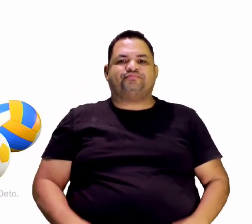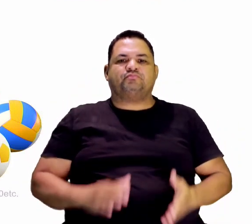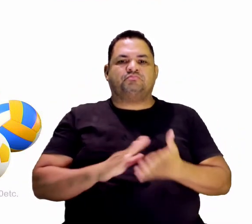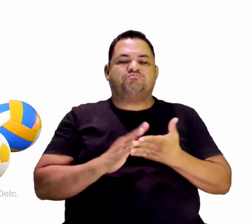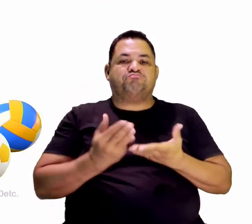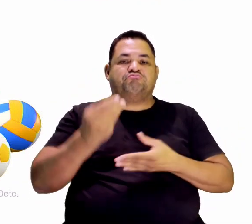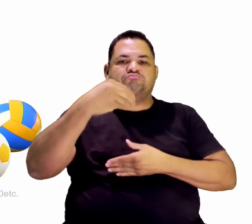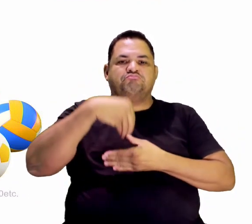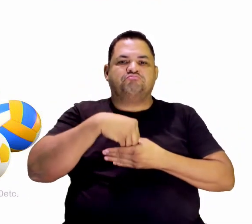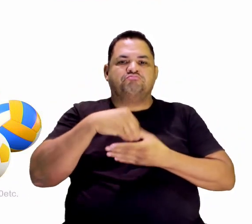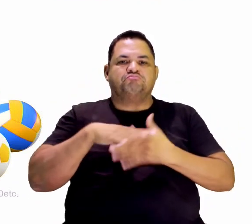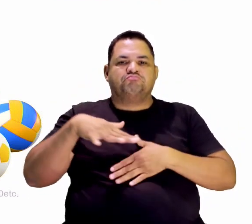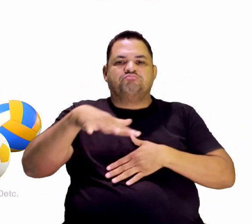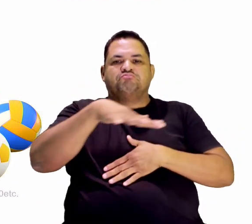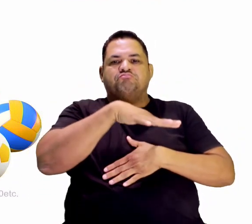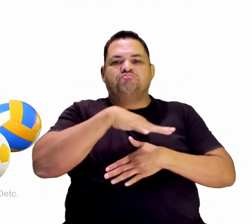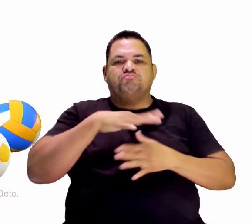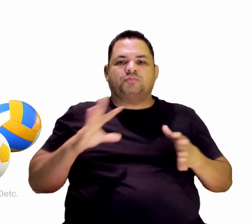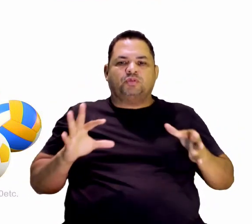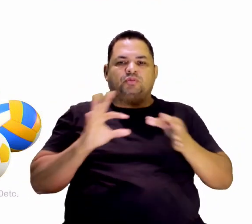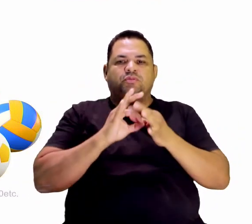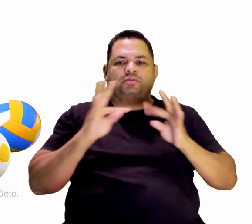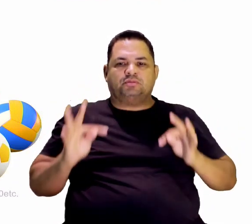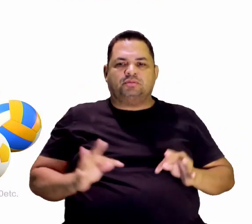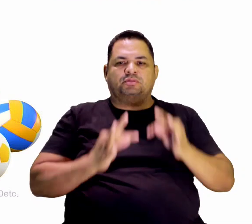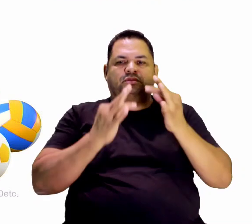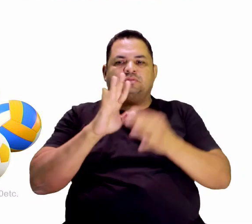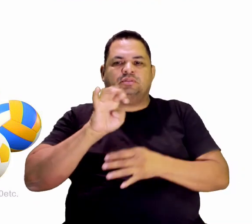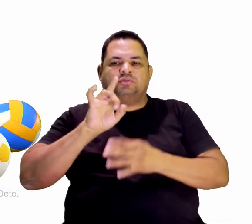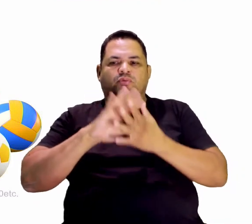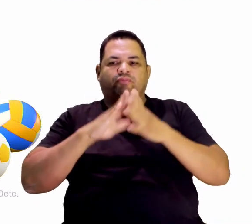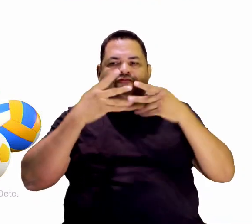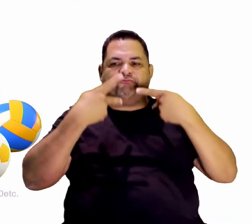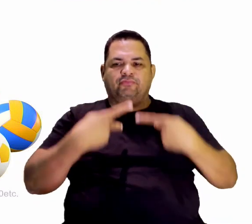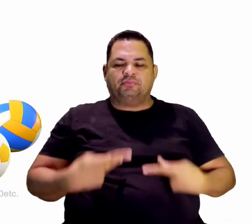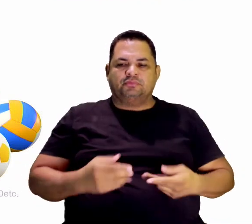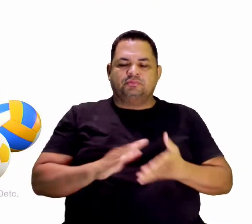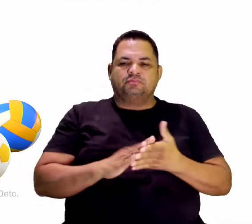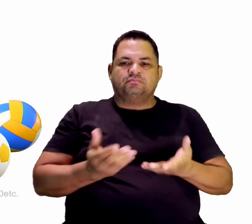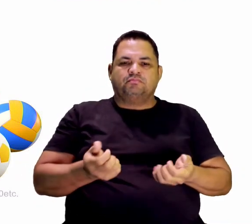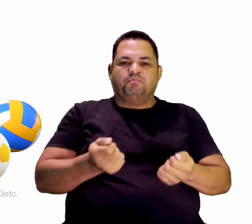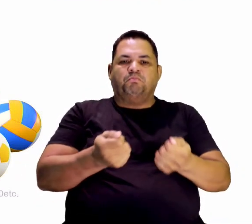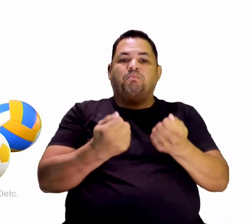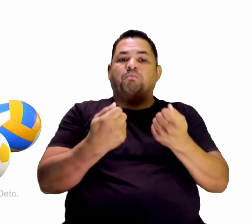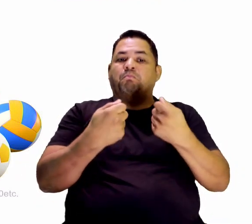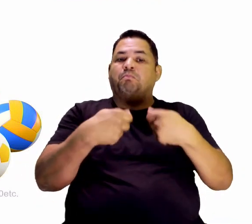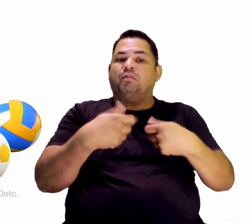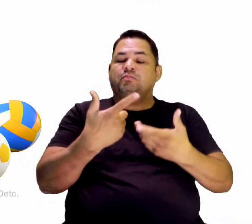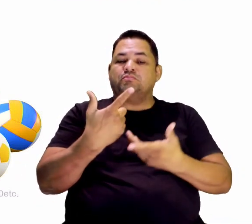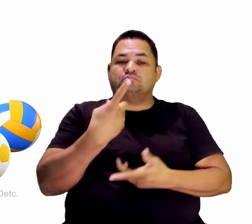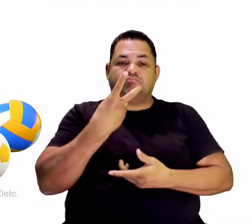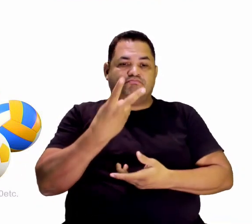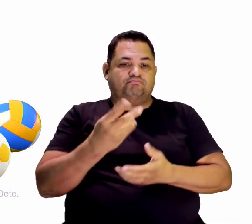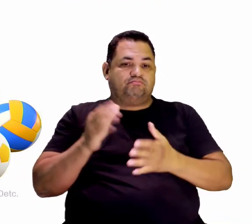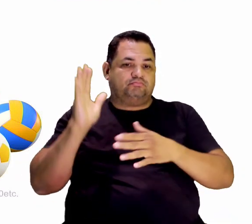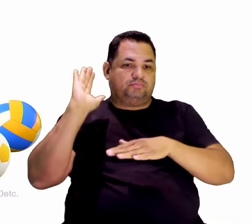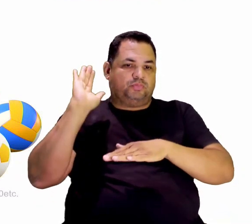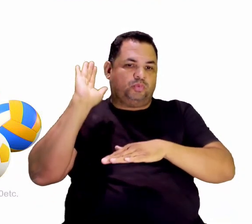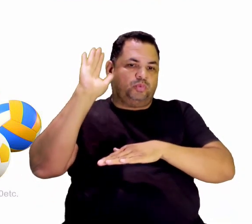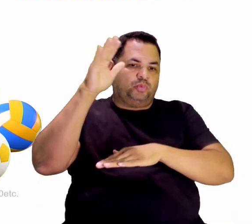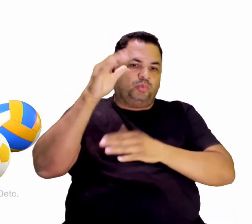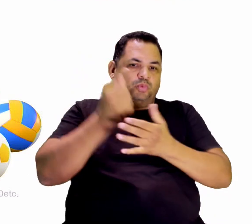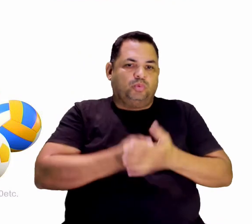prof? Ele tem aí um conjunto de normas, de regras, que atuam como base reguladora de